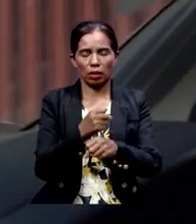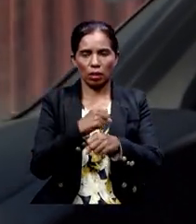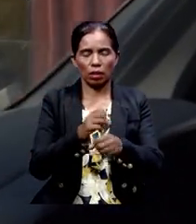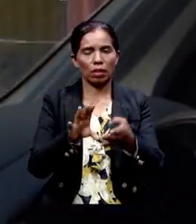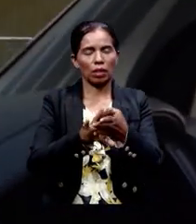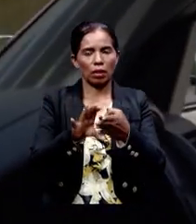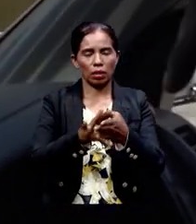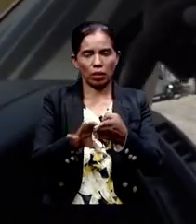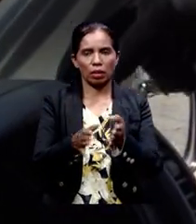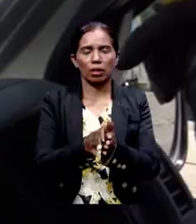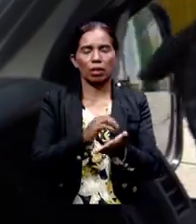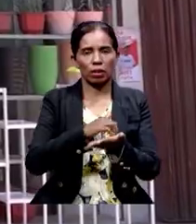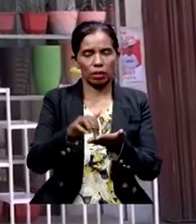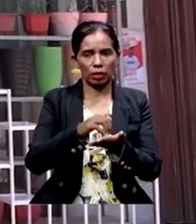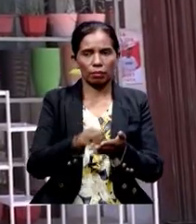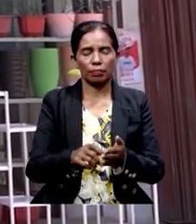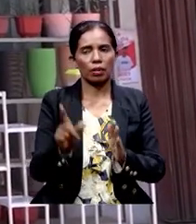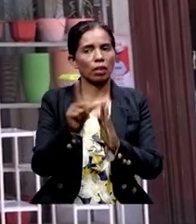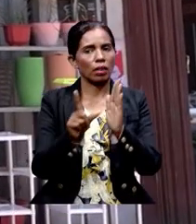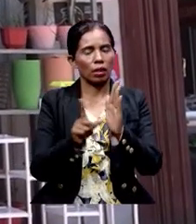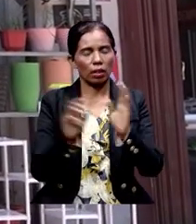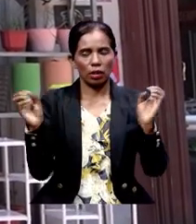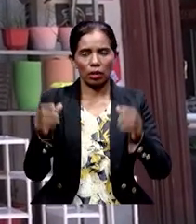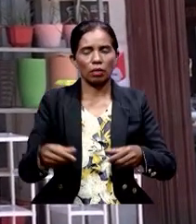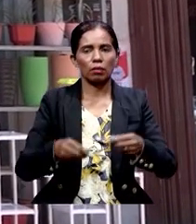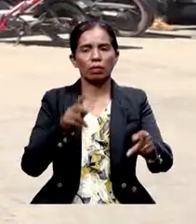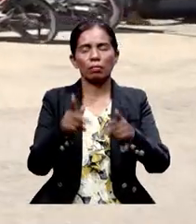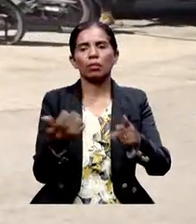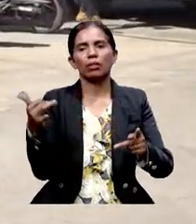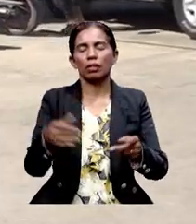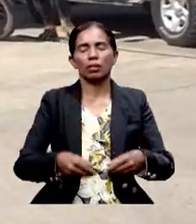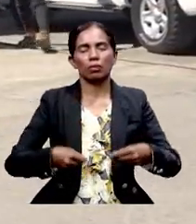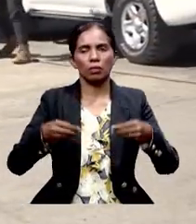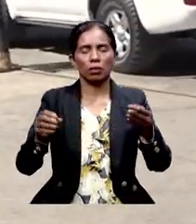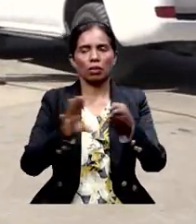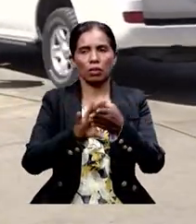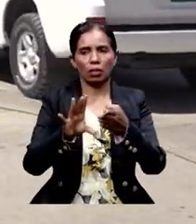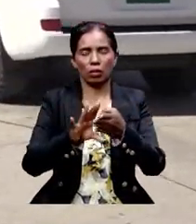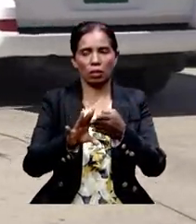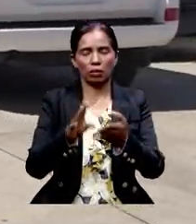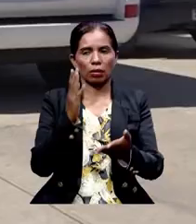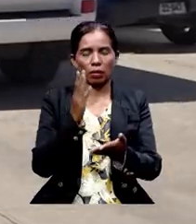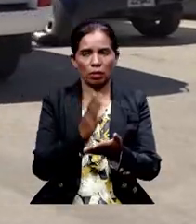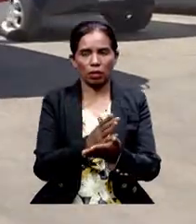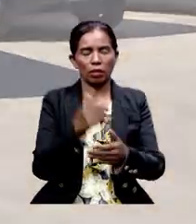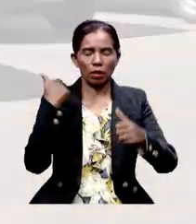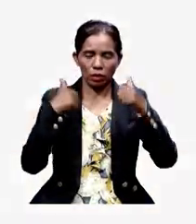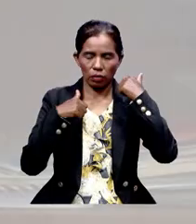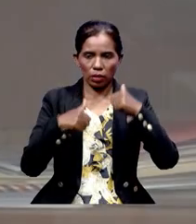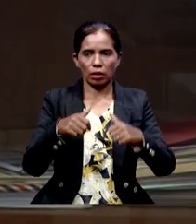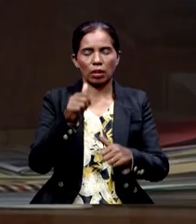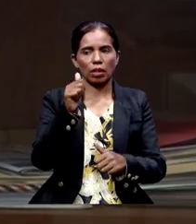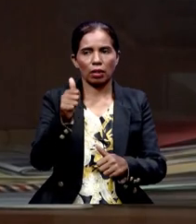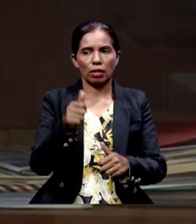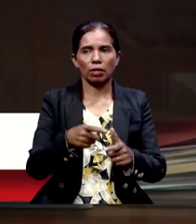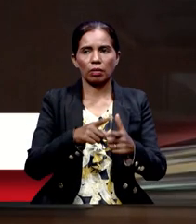licença. Lei la permite ba sira nebe ke Atama pedido a tu exerce atividade A,